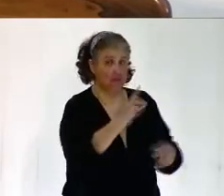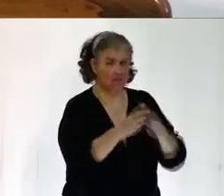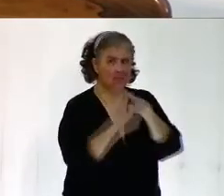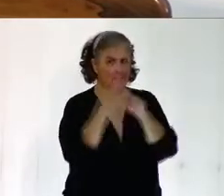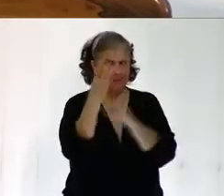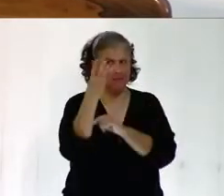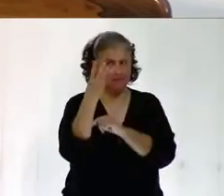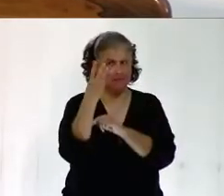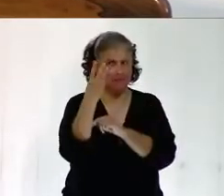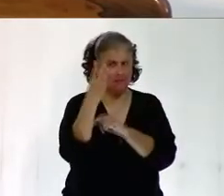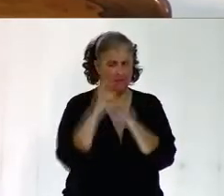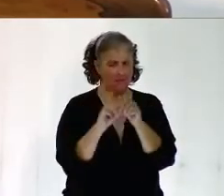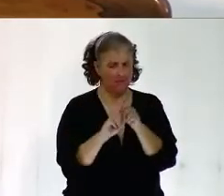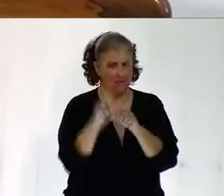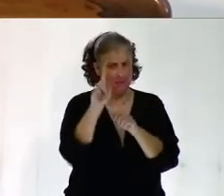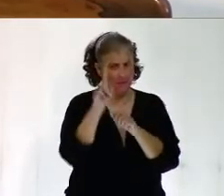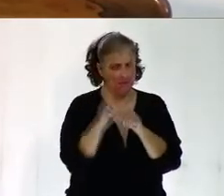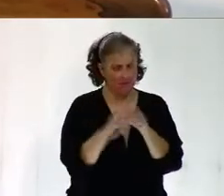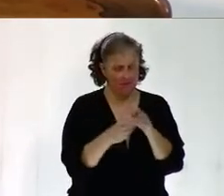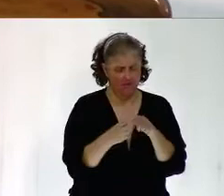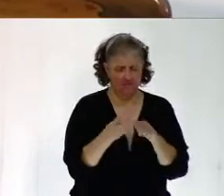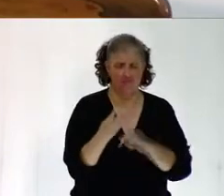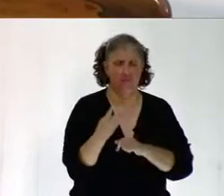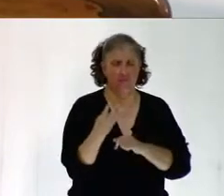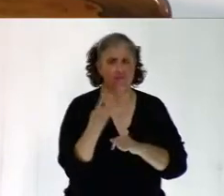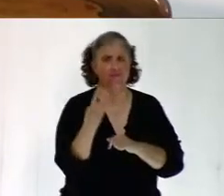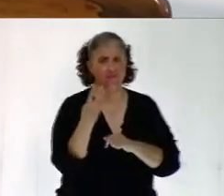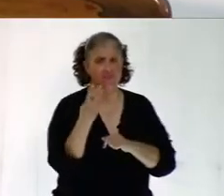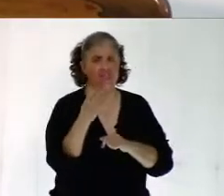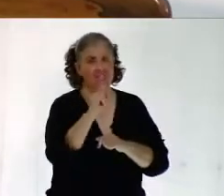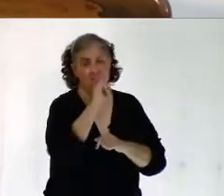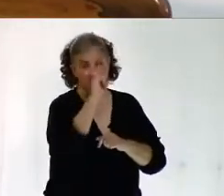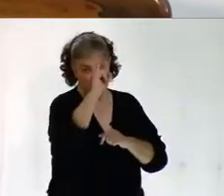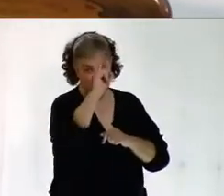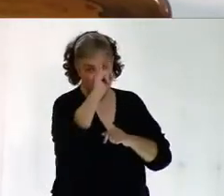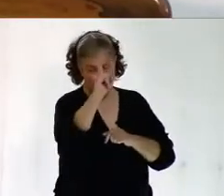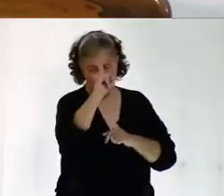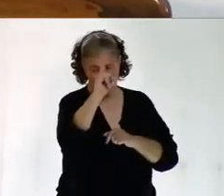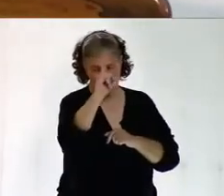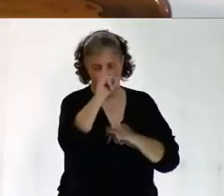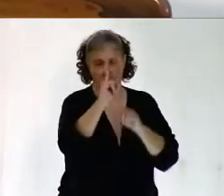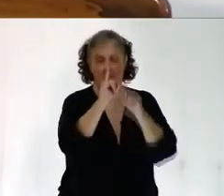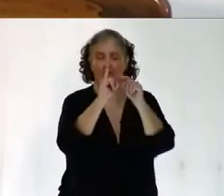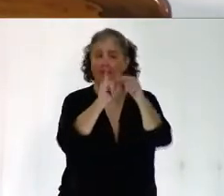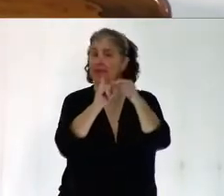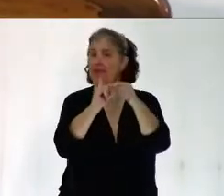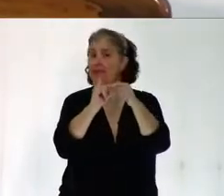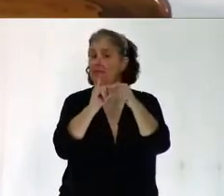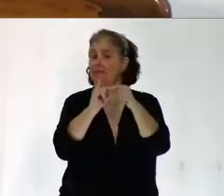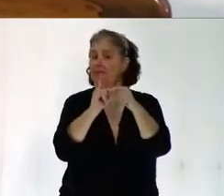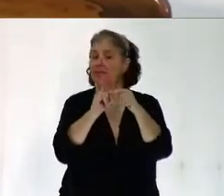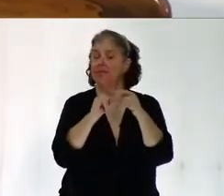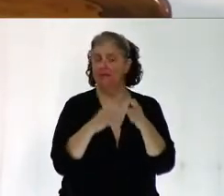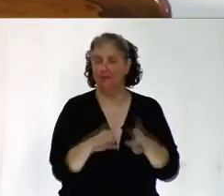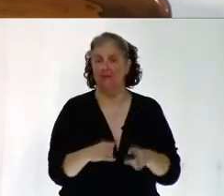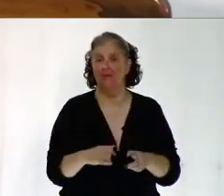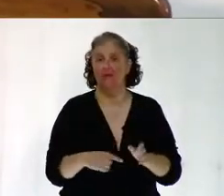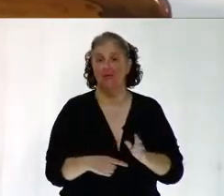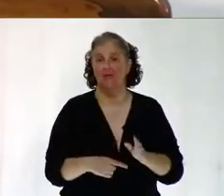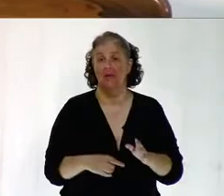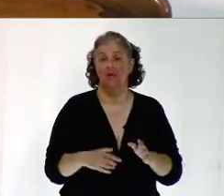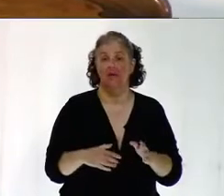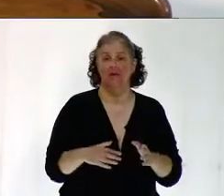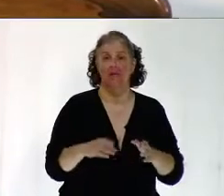és filho de deus ou seja uma condicionante o se é uma partícula com condicional